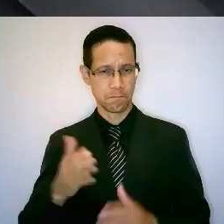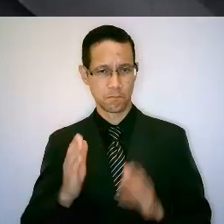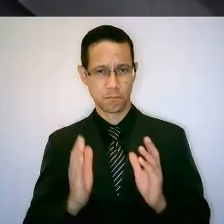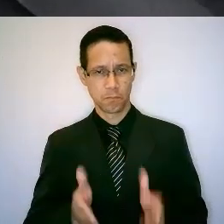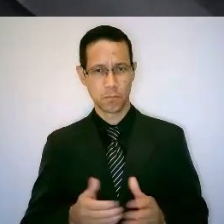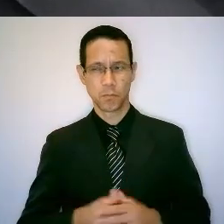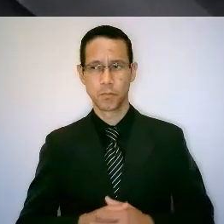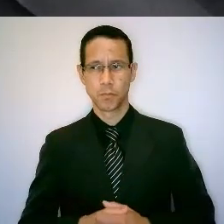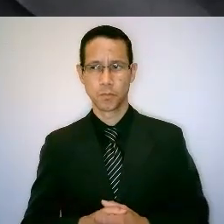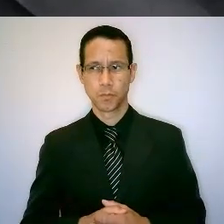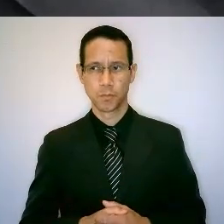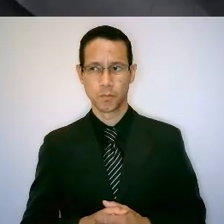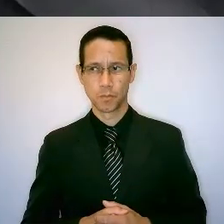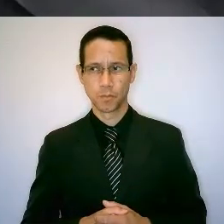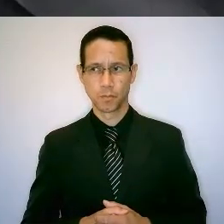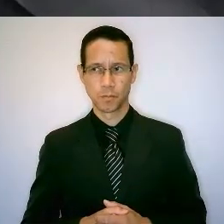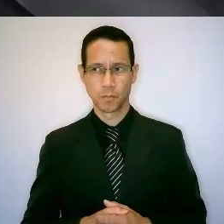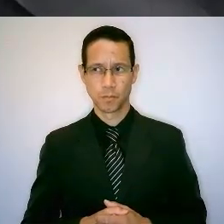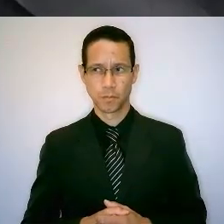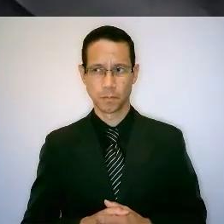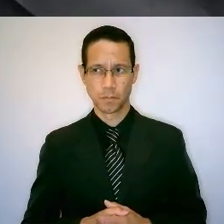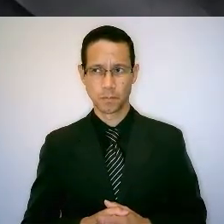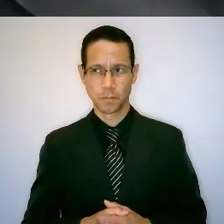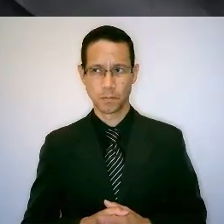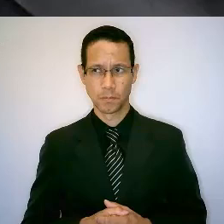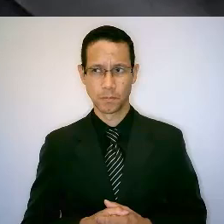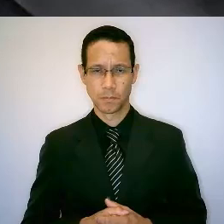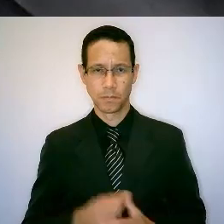eu encontrei aqui uma 2012